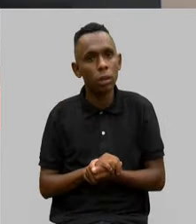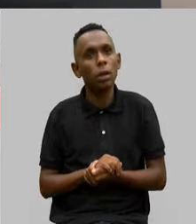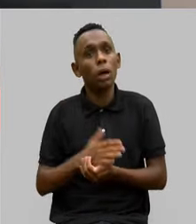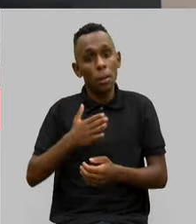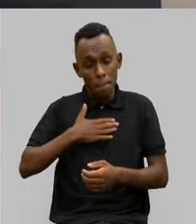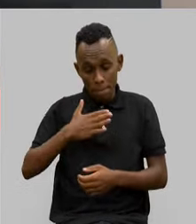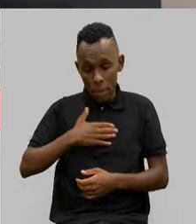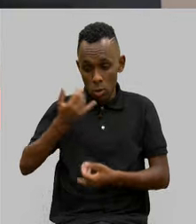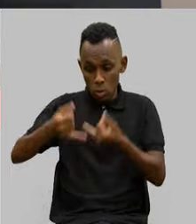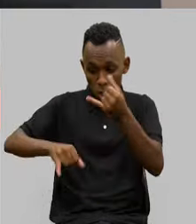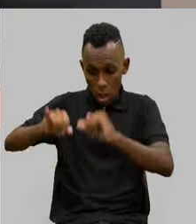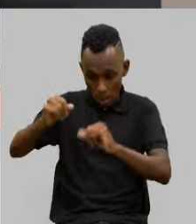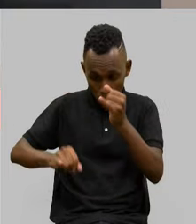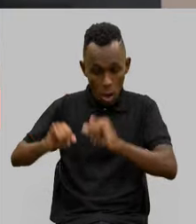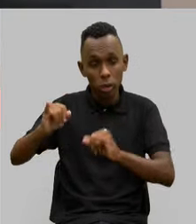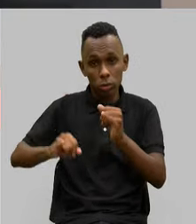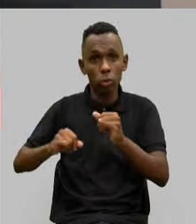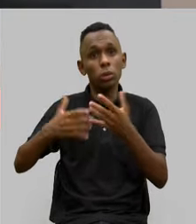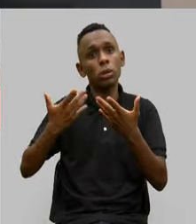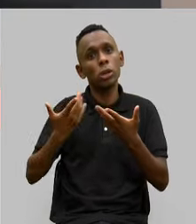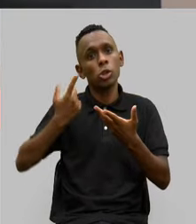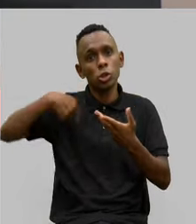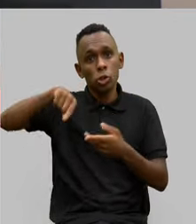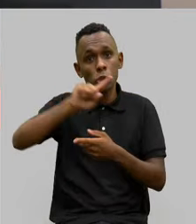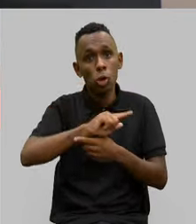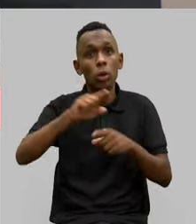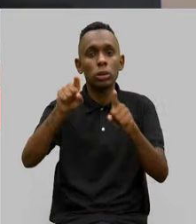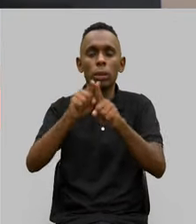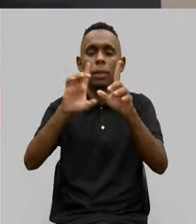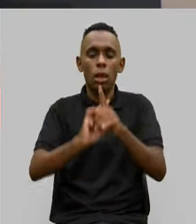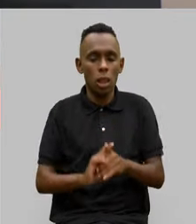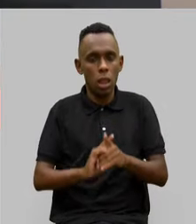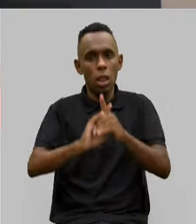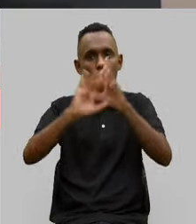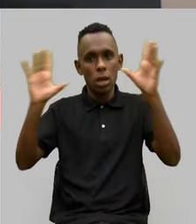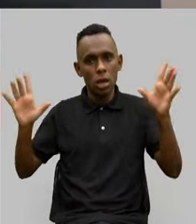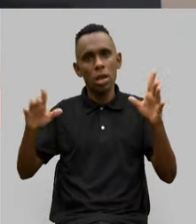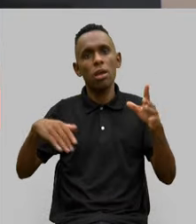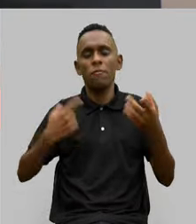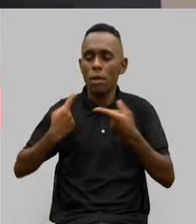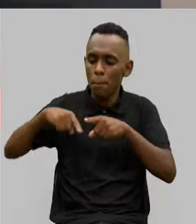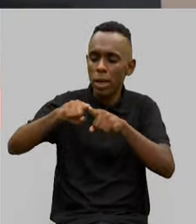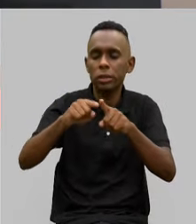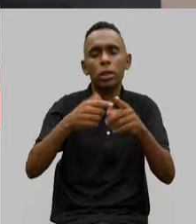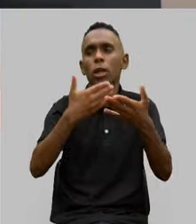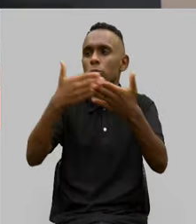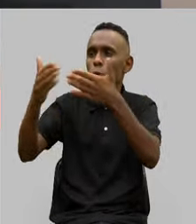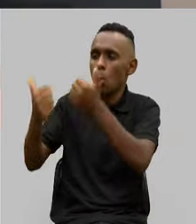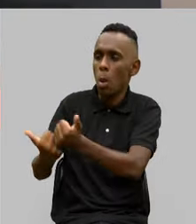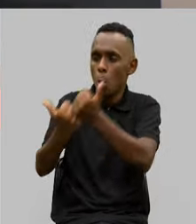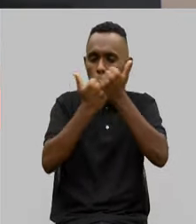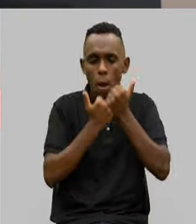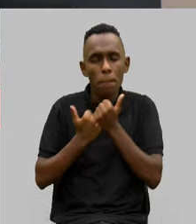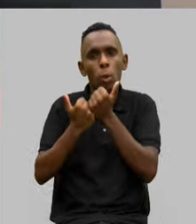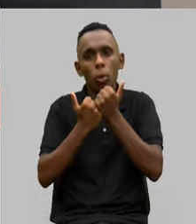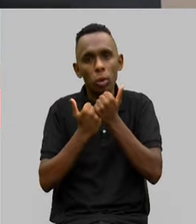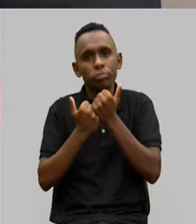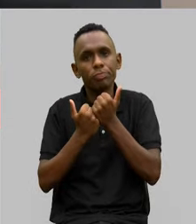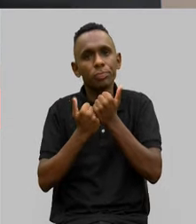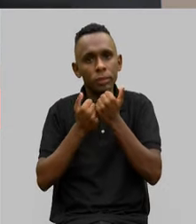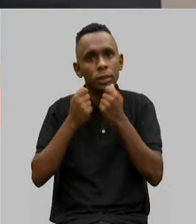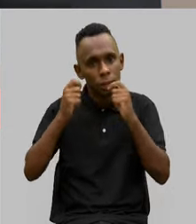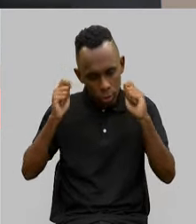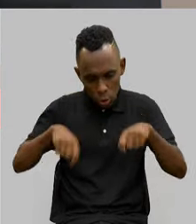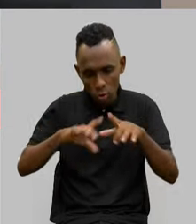laboratório Onde eu posso estar falando que a gente se coloca também à disposição para qualquer parceria para qualquer ajuda para qualquer apoio que a gente tá